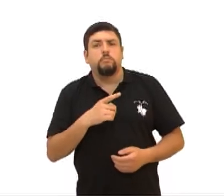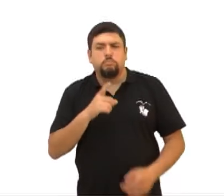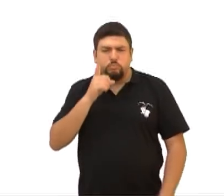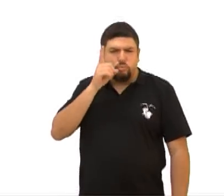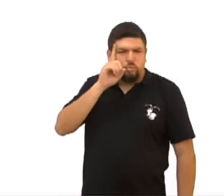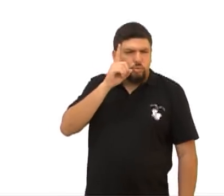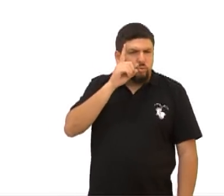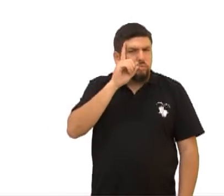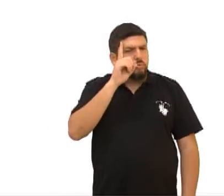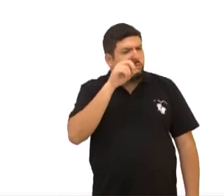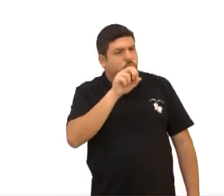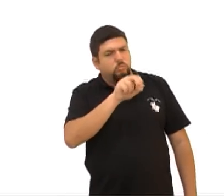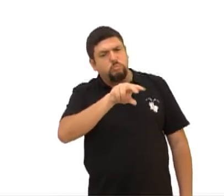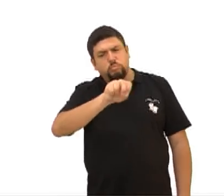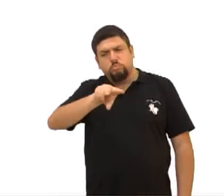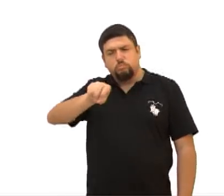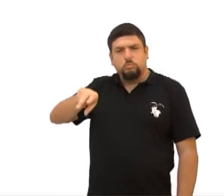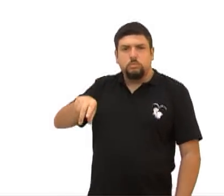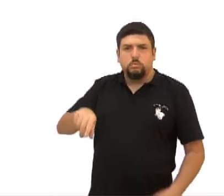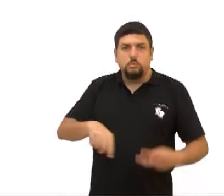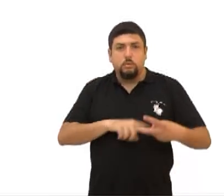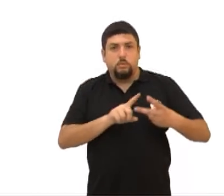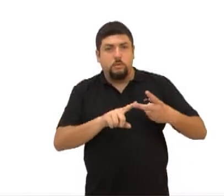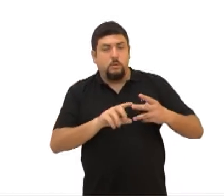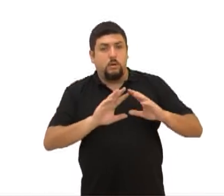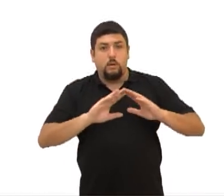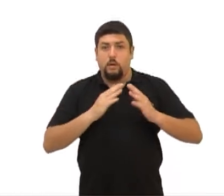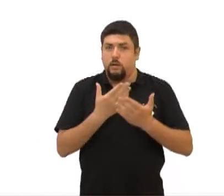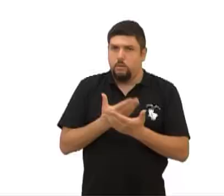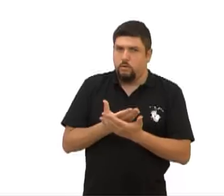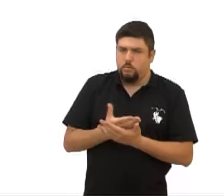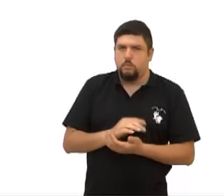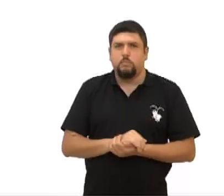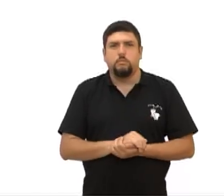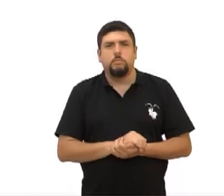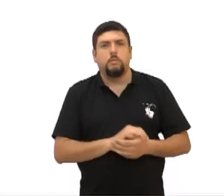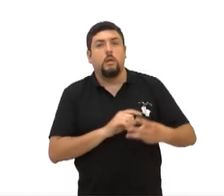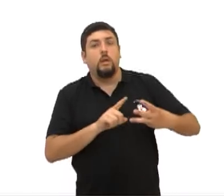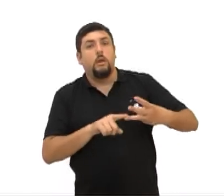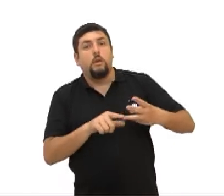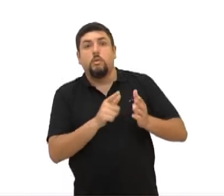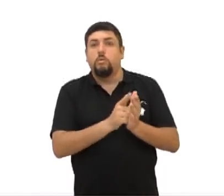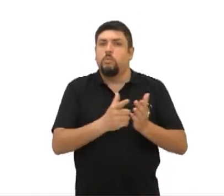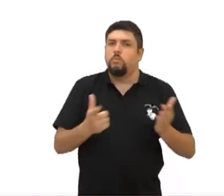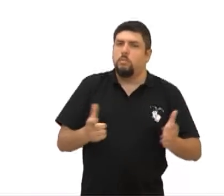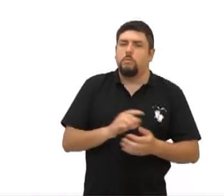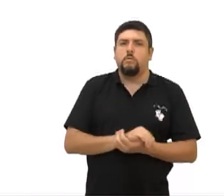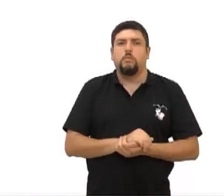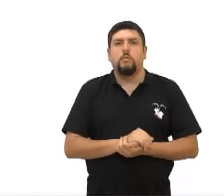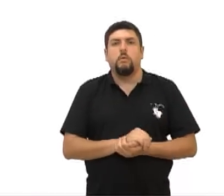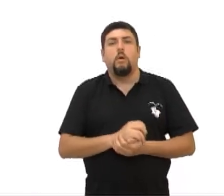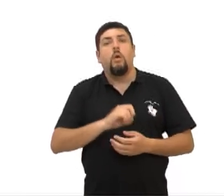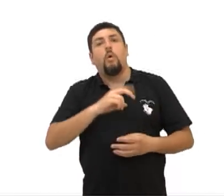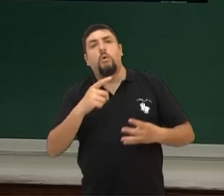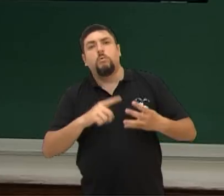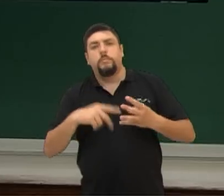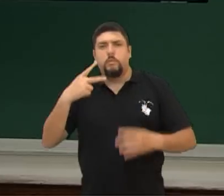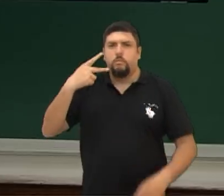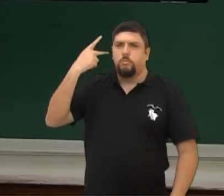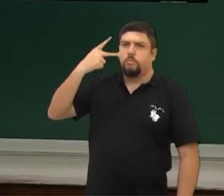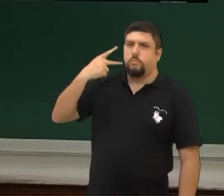cotidiana, tá? Escolar, jornalística ou midiática, e também nós temos a esfera